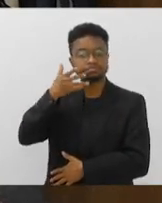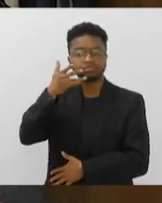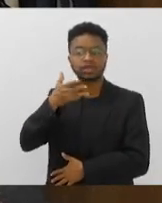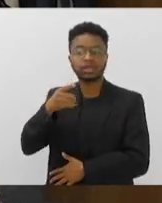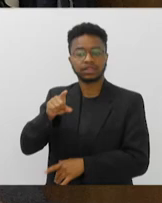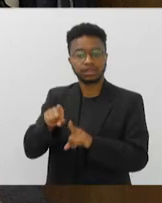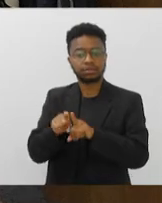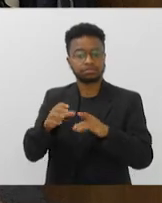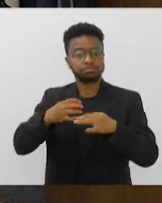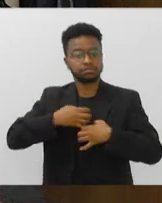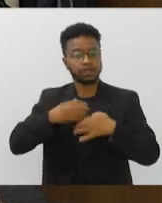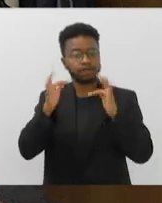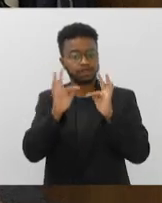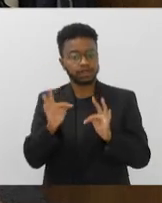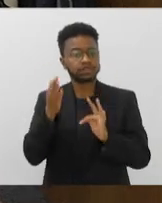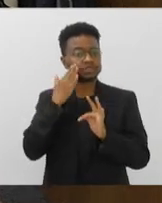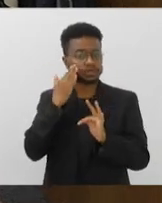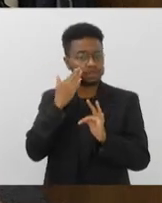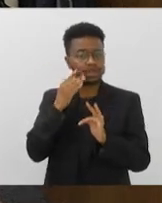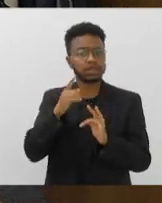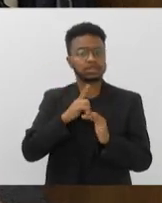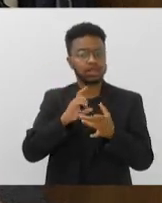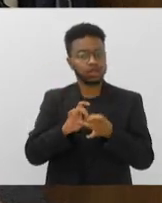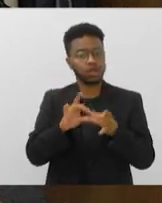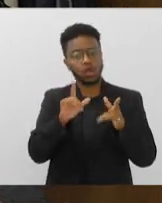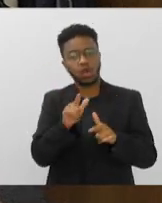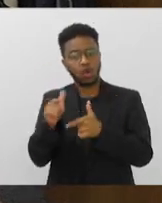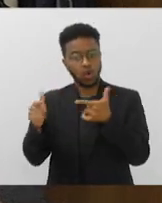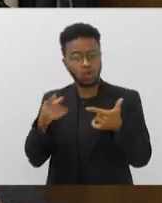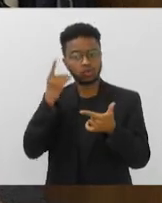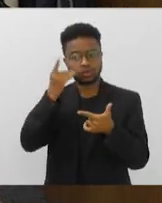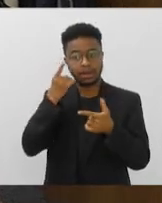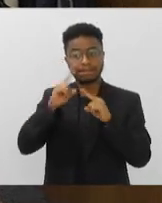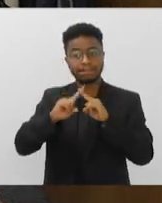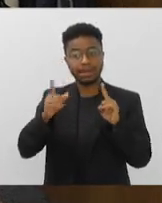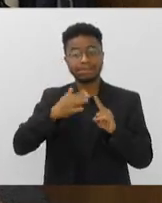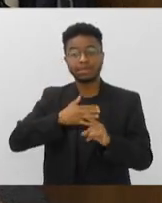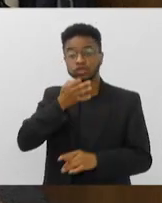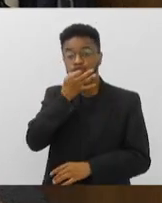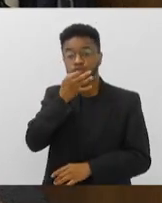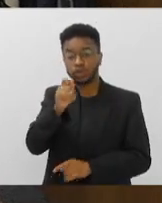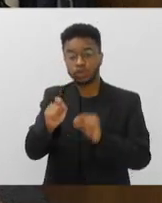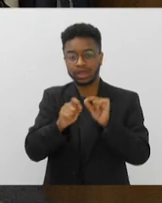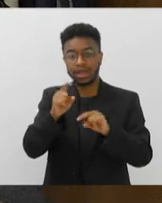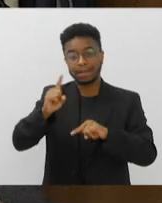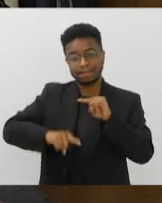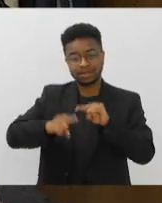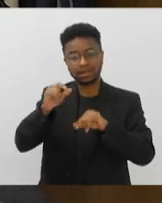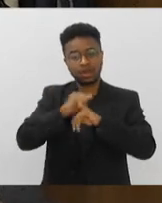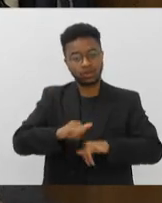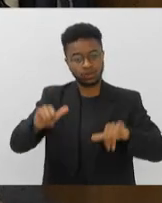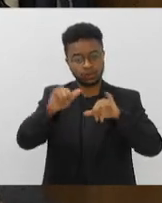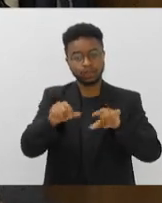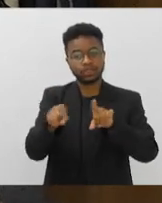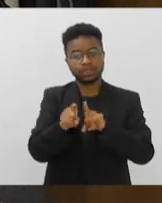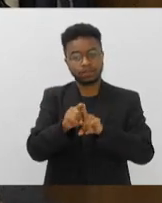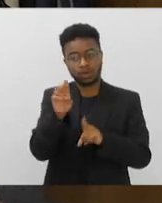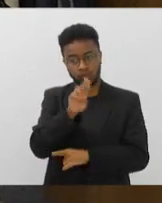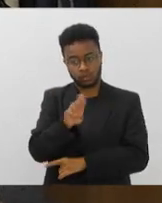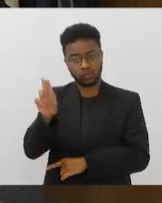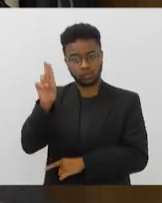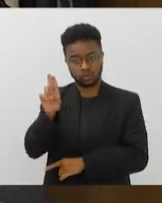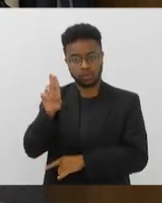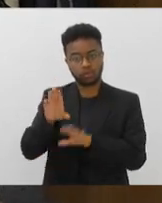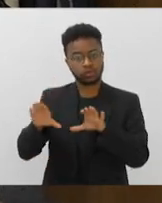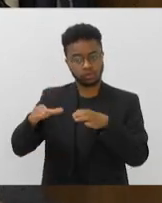parlamentares não só da senhora mas sugiro que o material promocional e que o nome da da da da